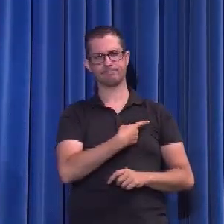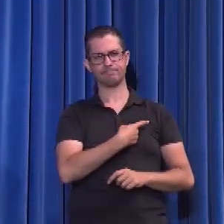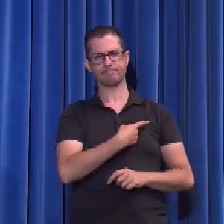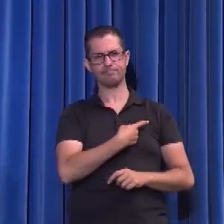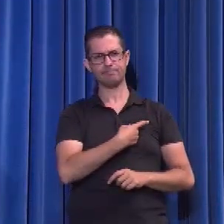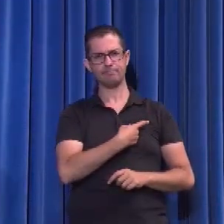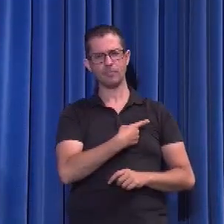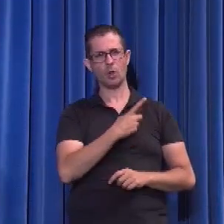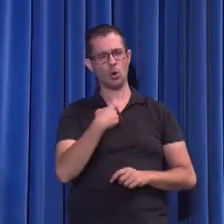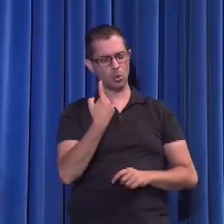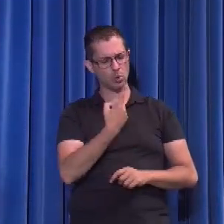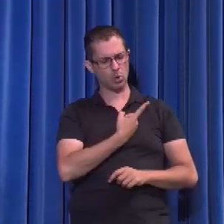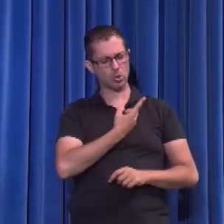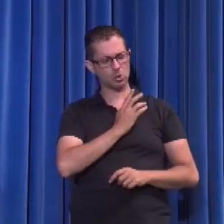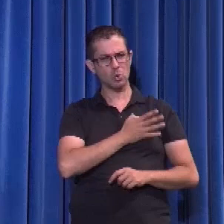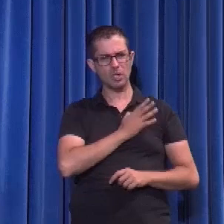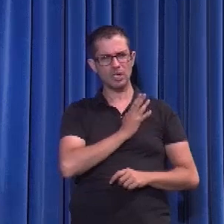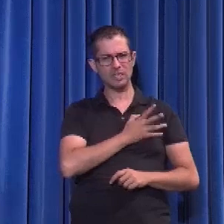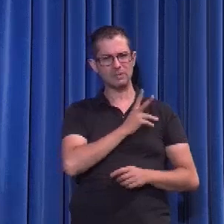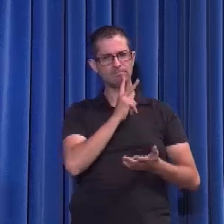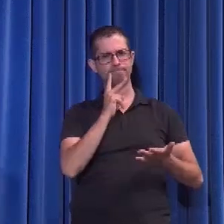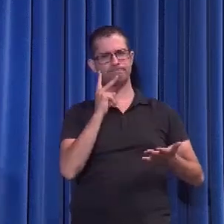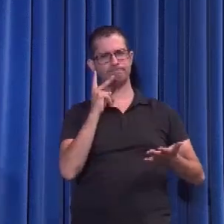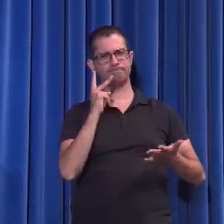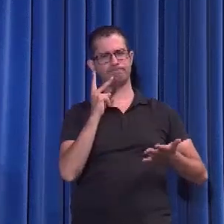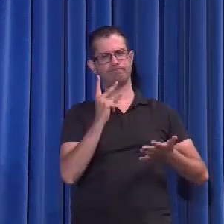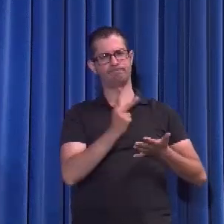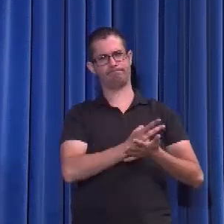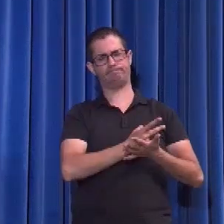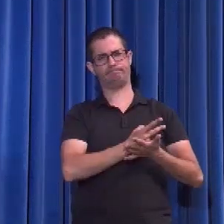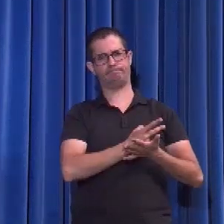desesperadamente corrupto. Quem conhecerá?